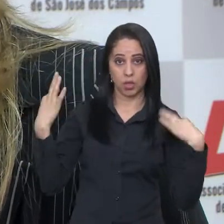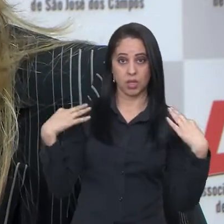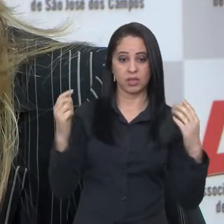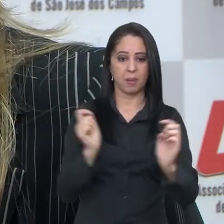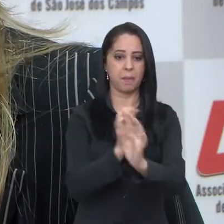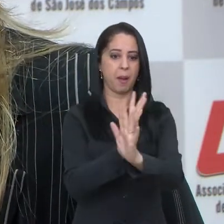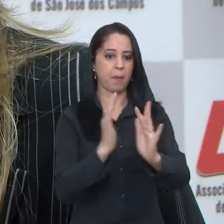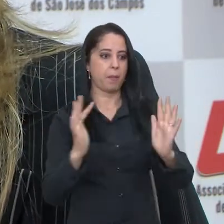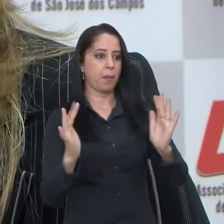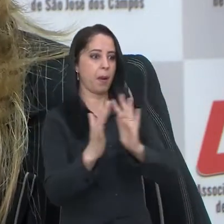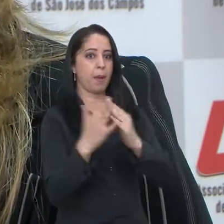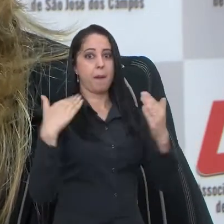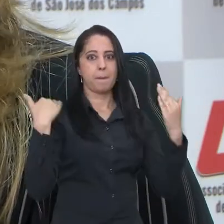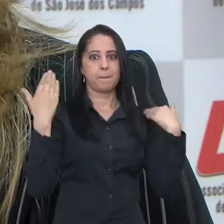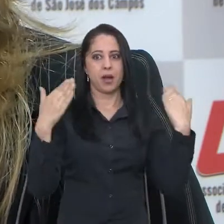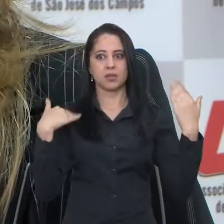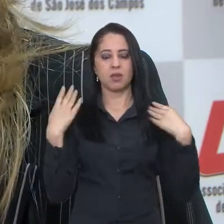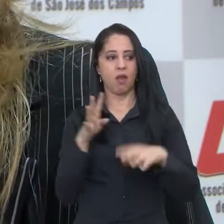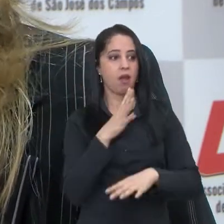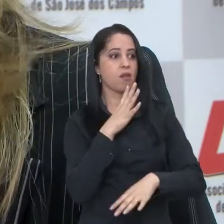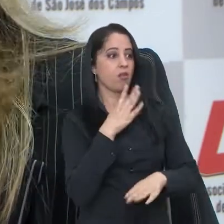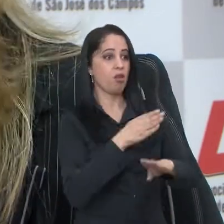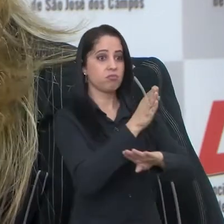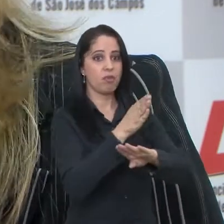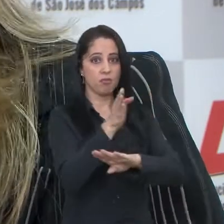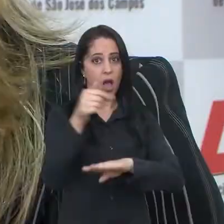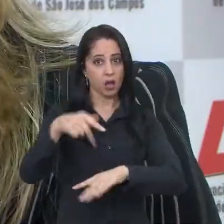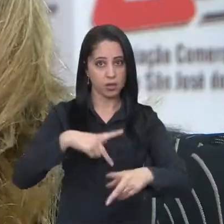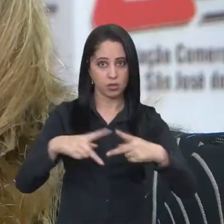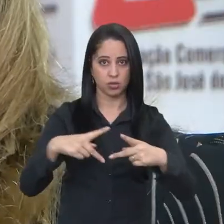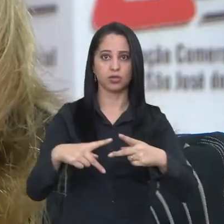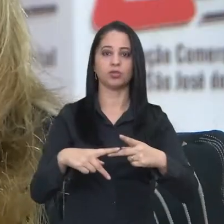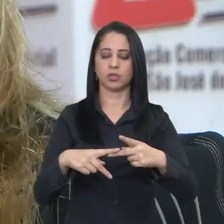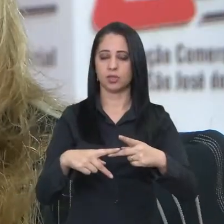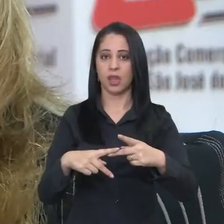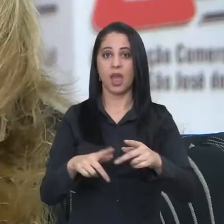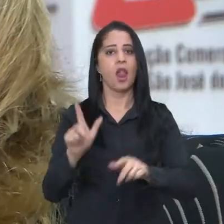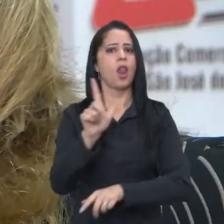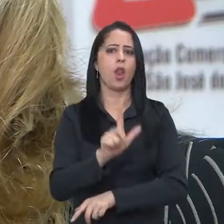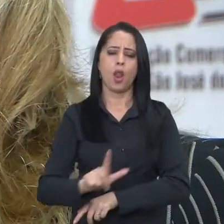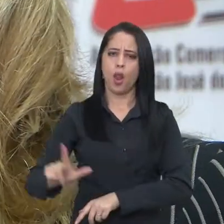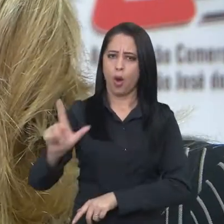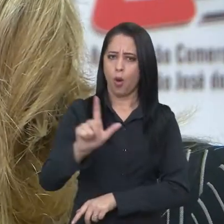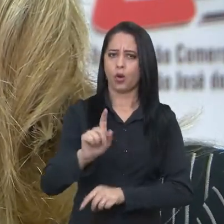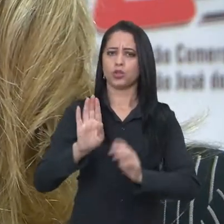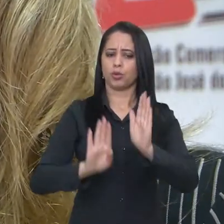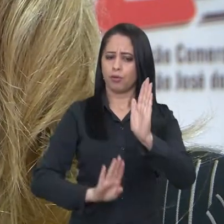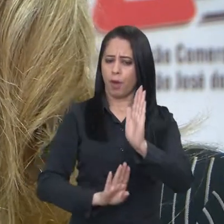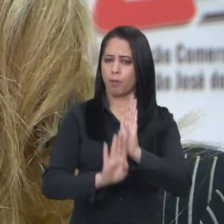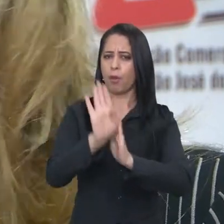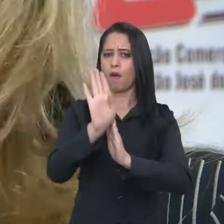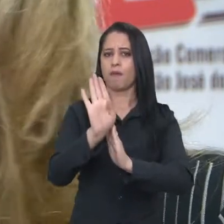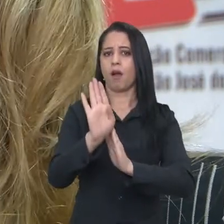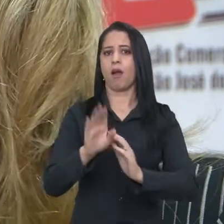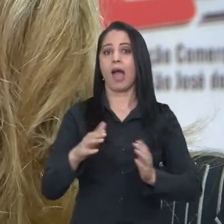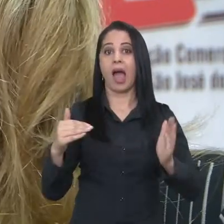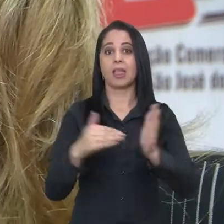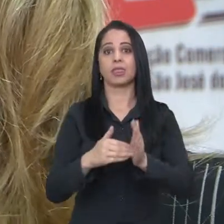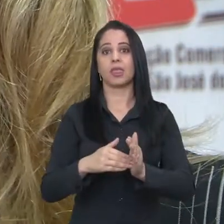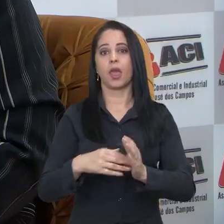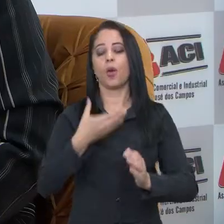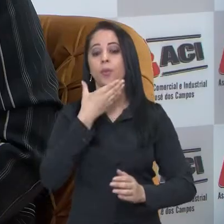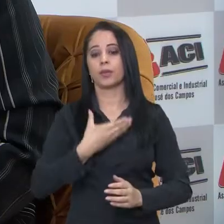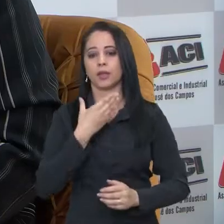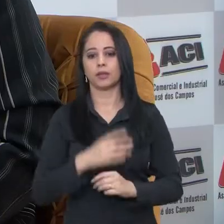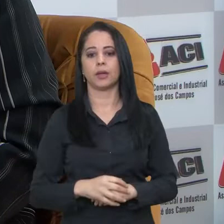deve refletir na contratação de funcionários para o setor de vendas. E a expectativa é que esta alta seja constante até o